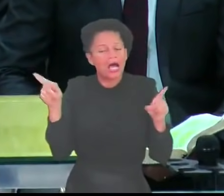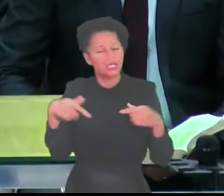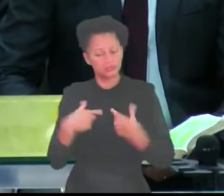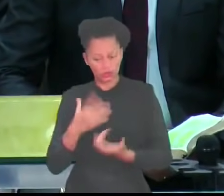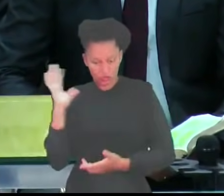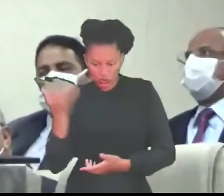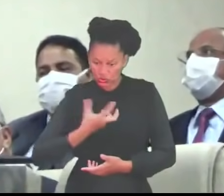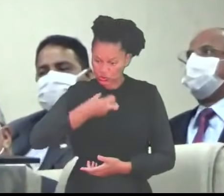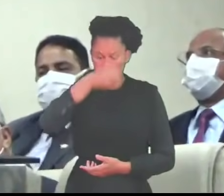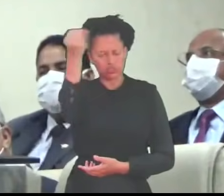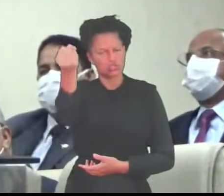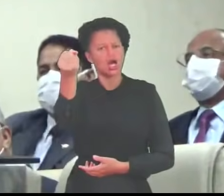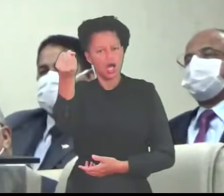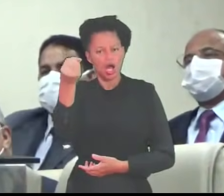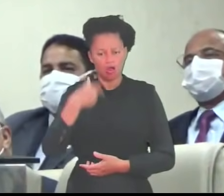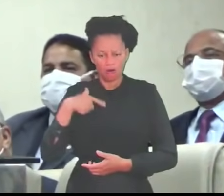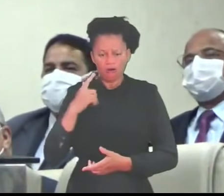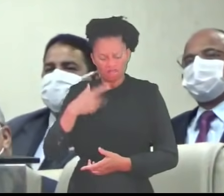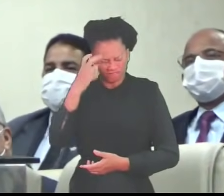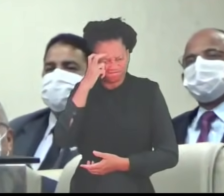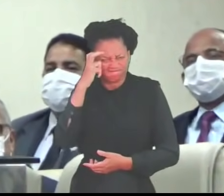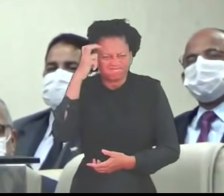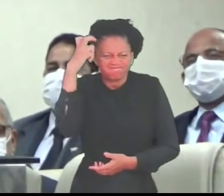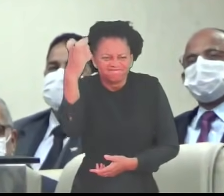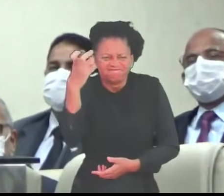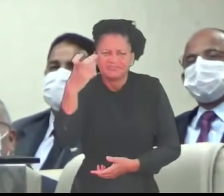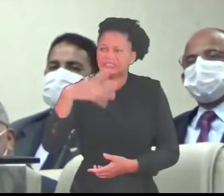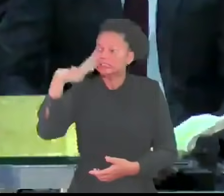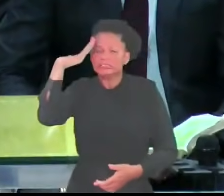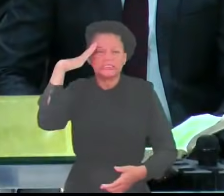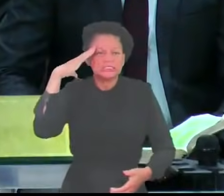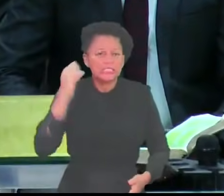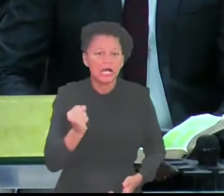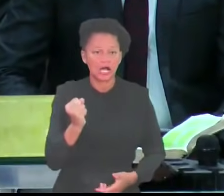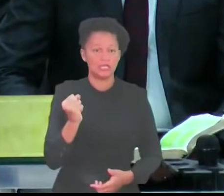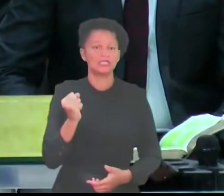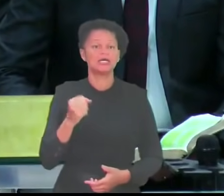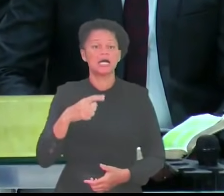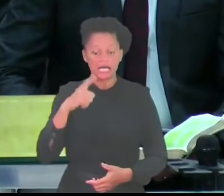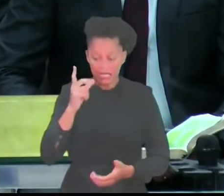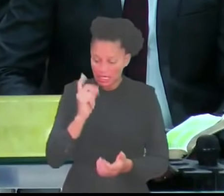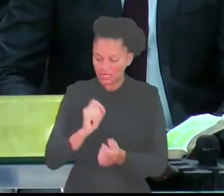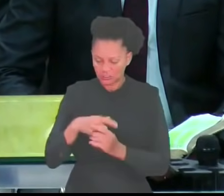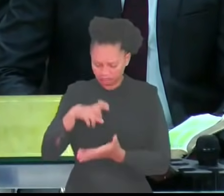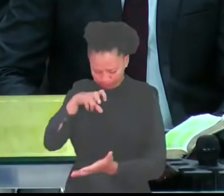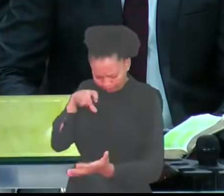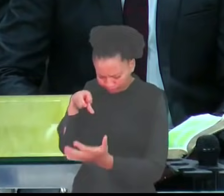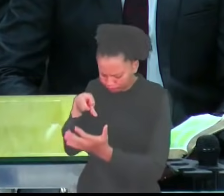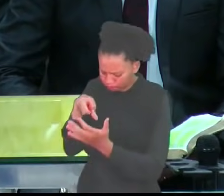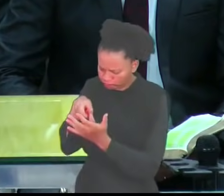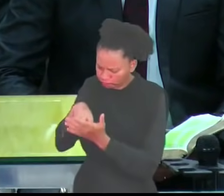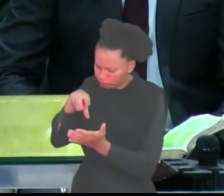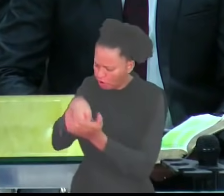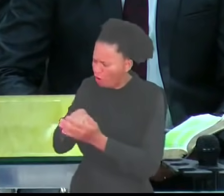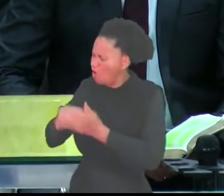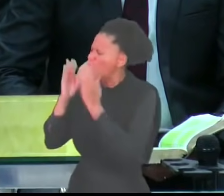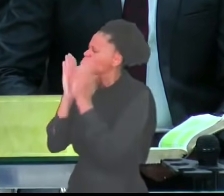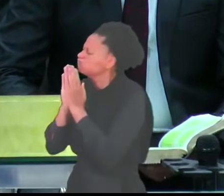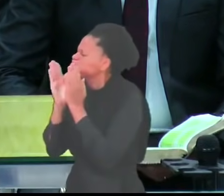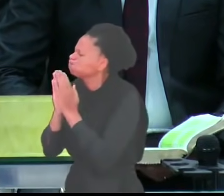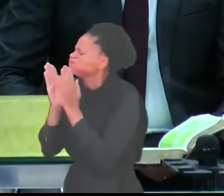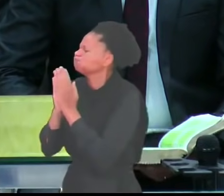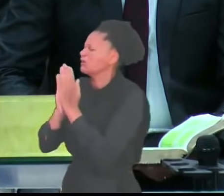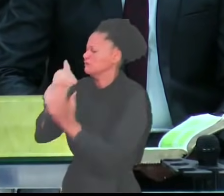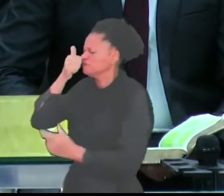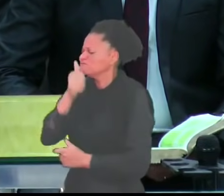mais inteligente que ele seja, por mais sábio que ele seja, ele se ajoelha, ele oferece